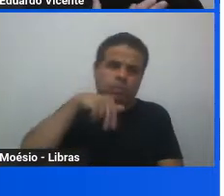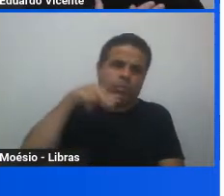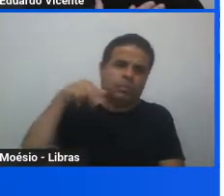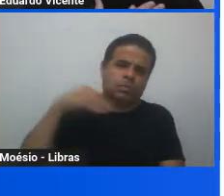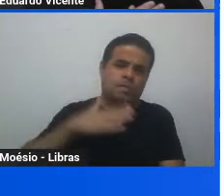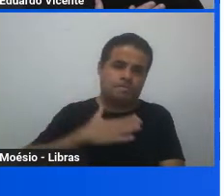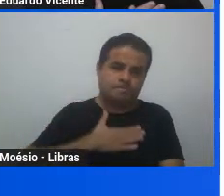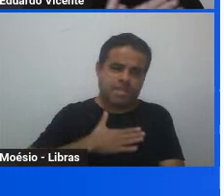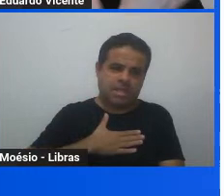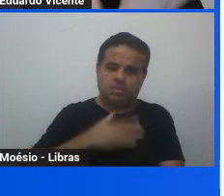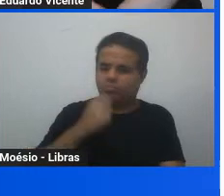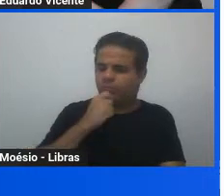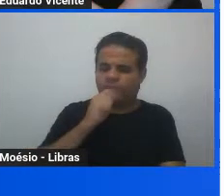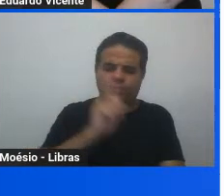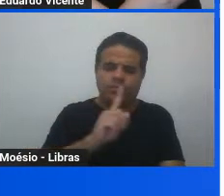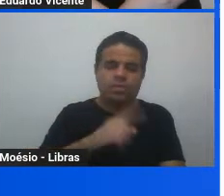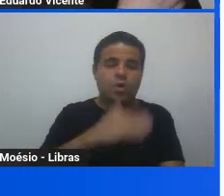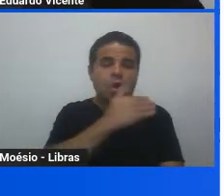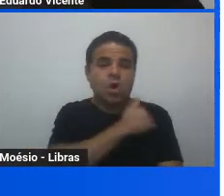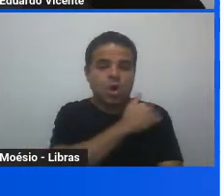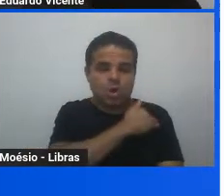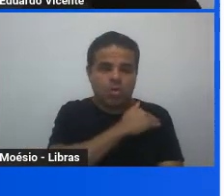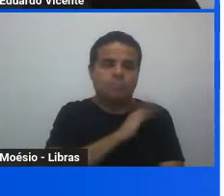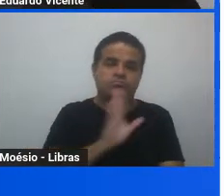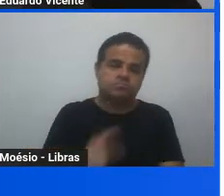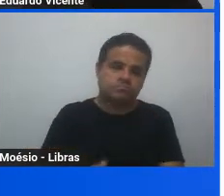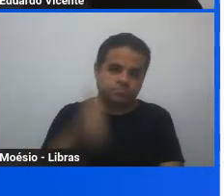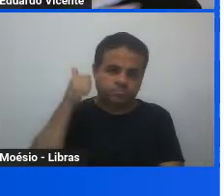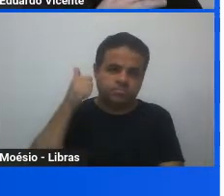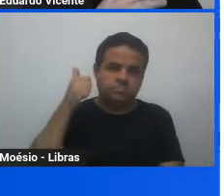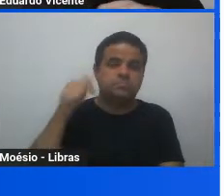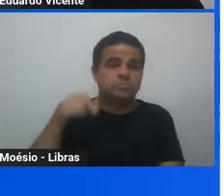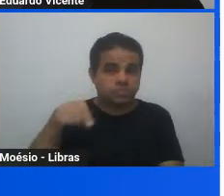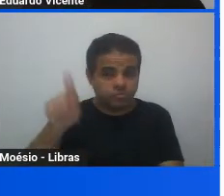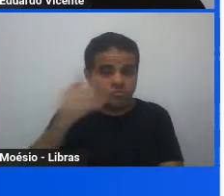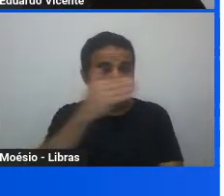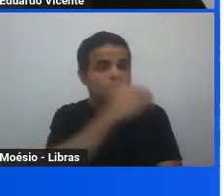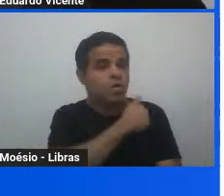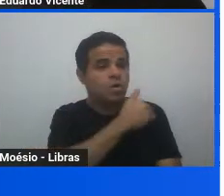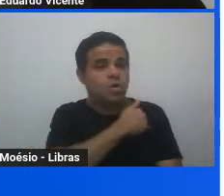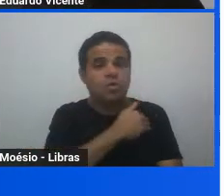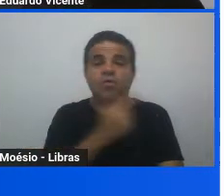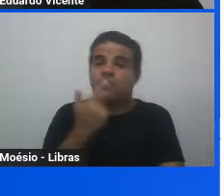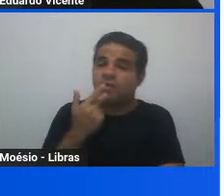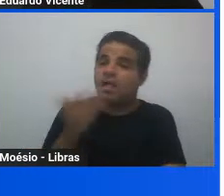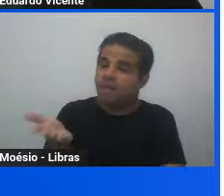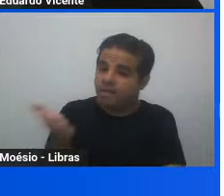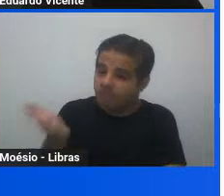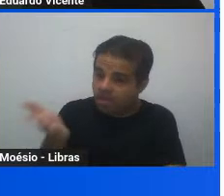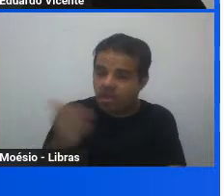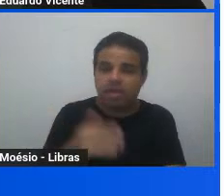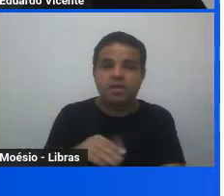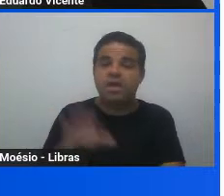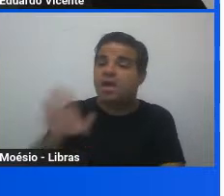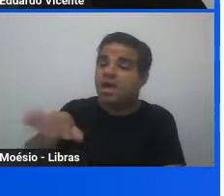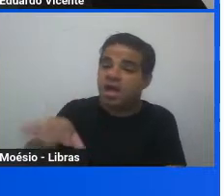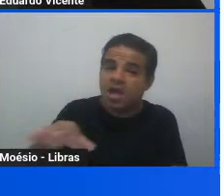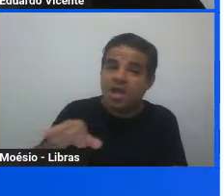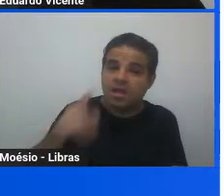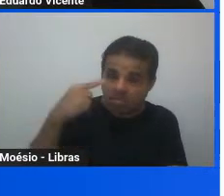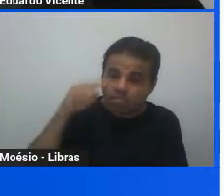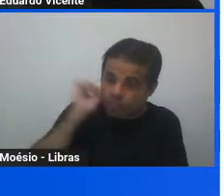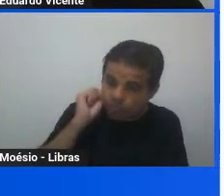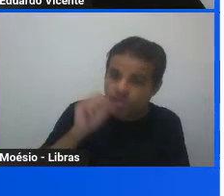peito. Sim, nos ombros. Então, eu vou tocar no ombro e falar: ei, ei, ei, você está me